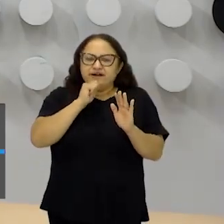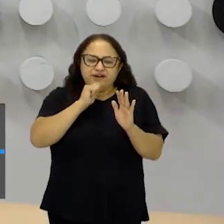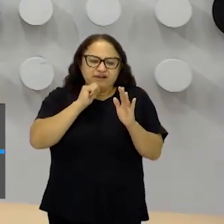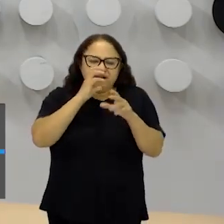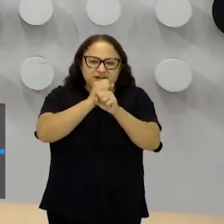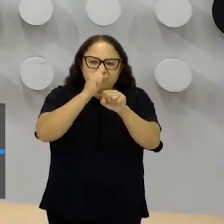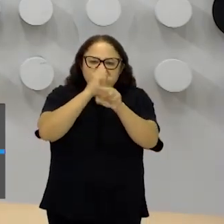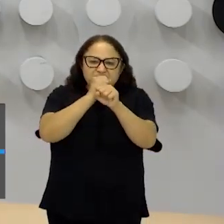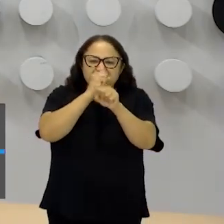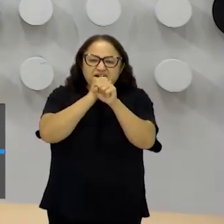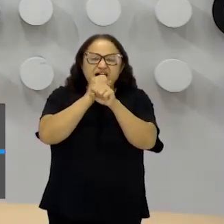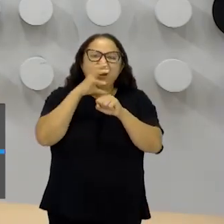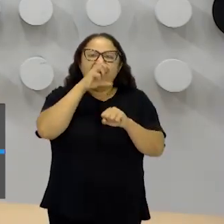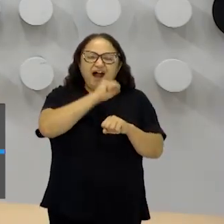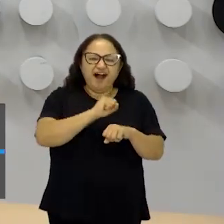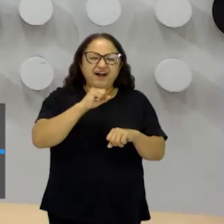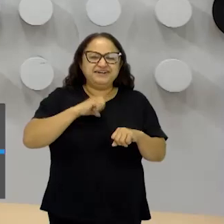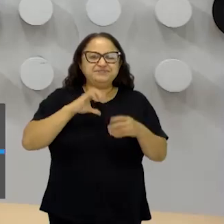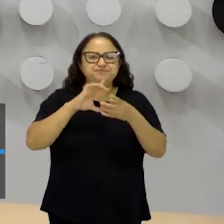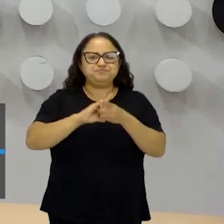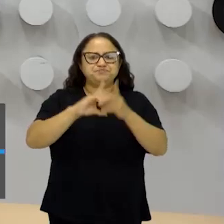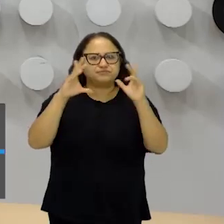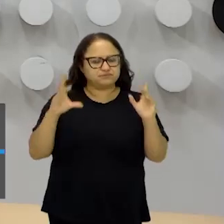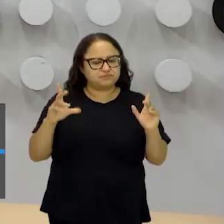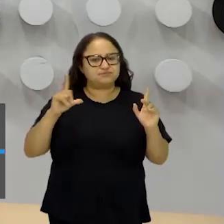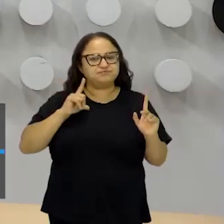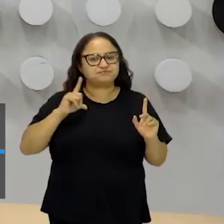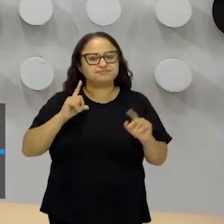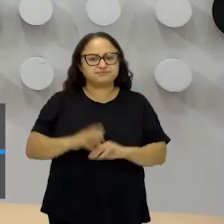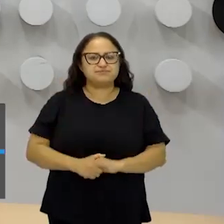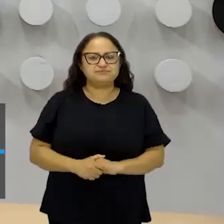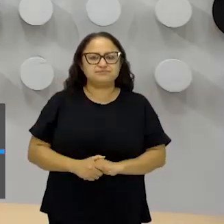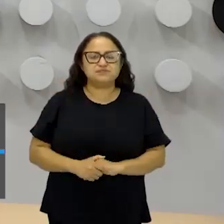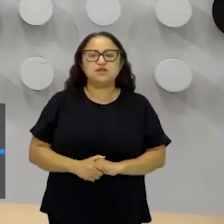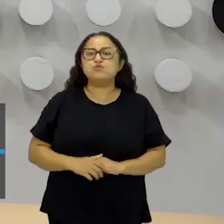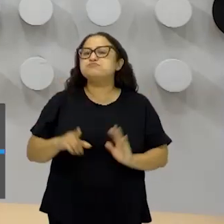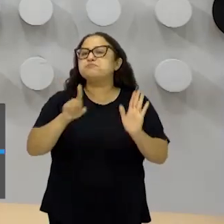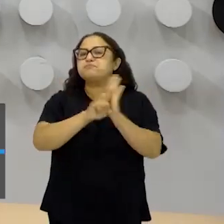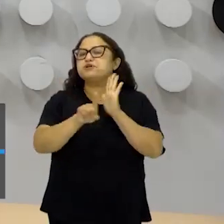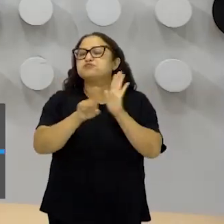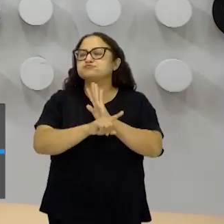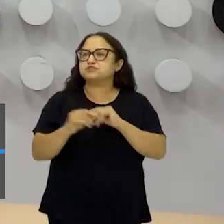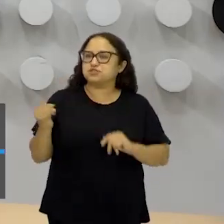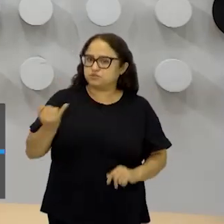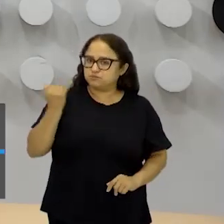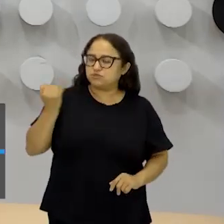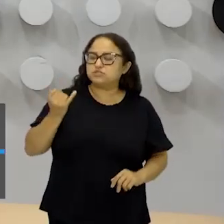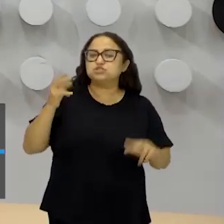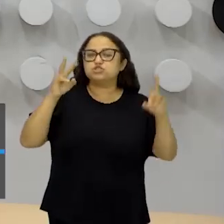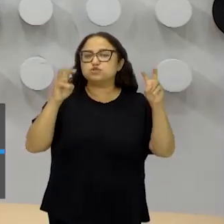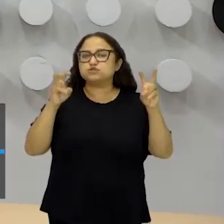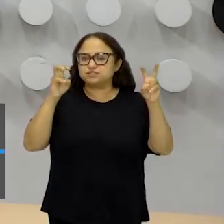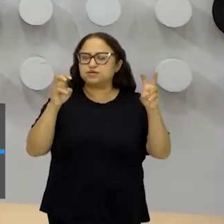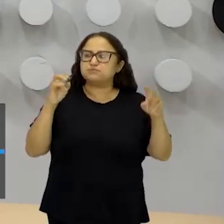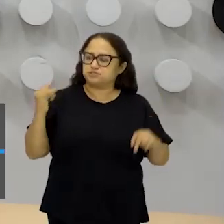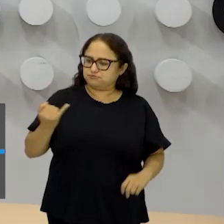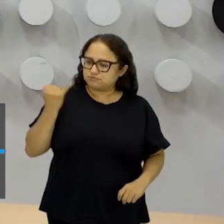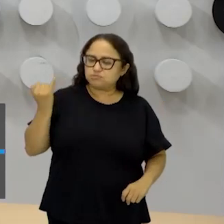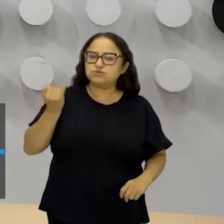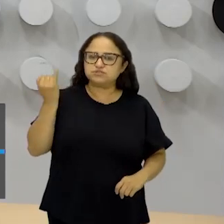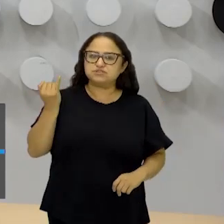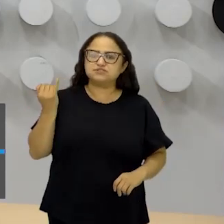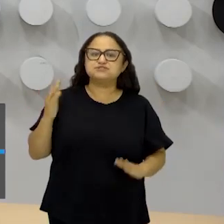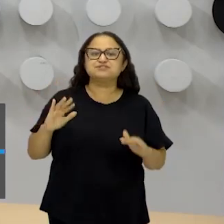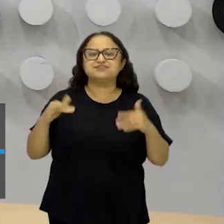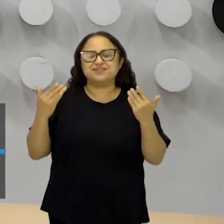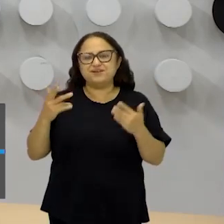Que foi muito ágil, muito dinâmico, né? Um quiz super importante, com temas muito relevantes, e o